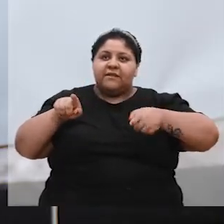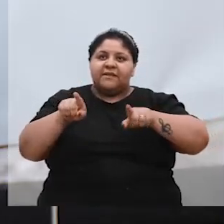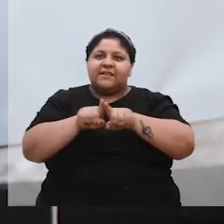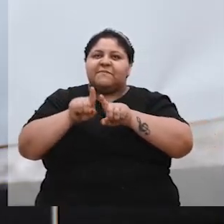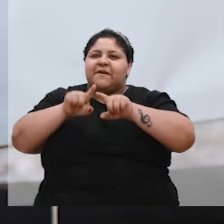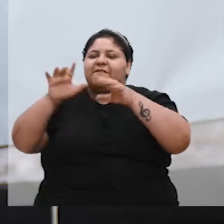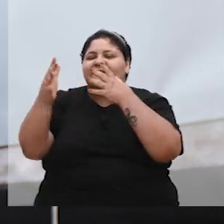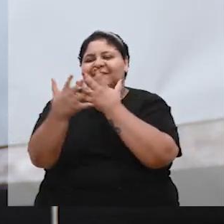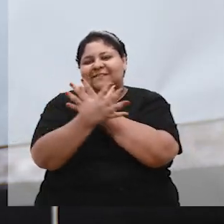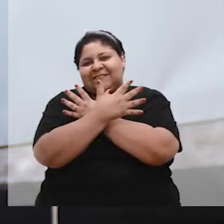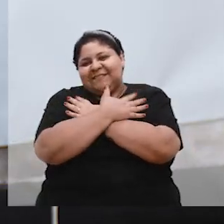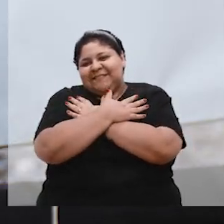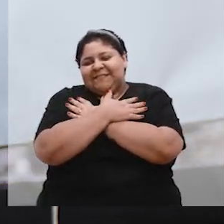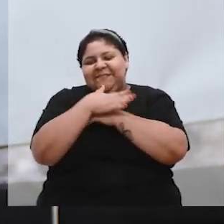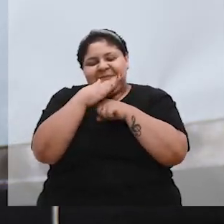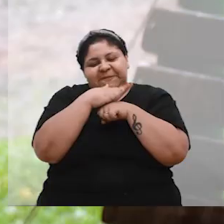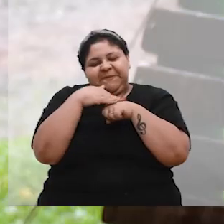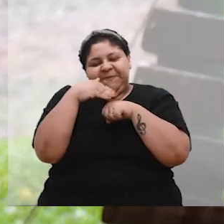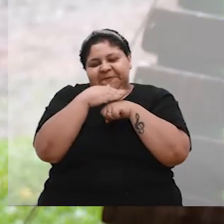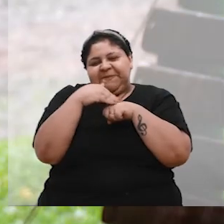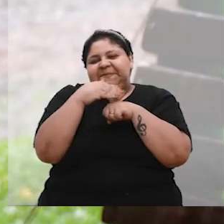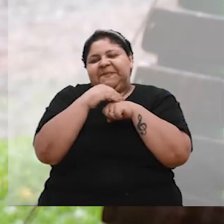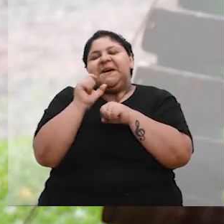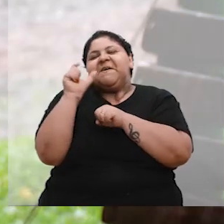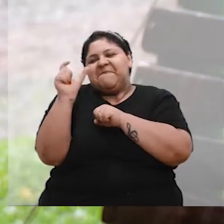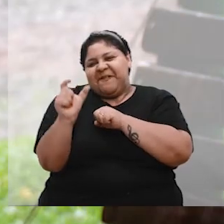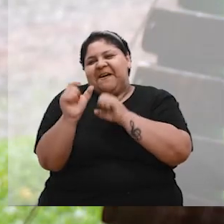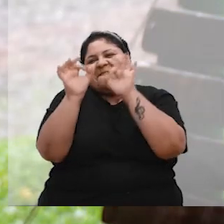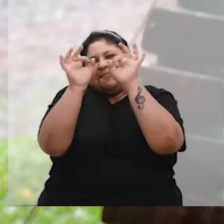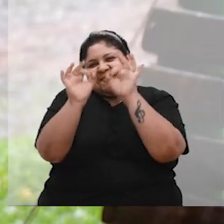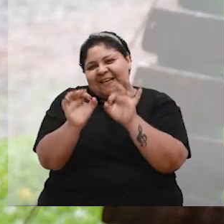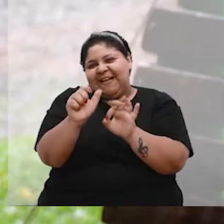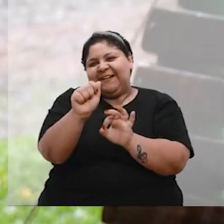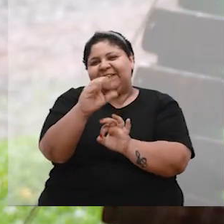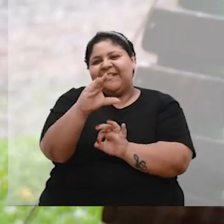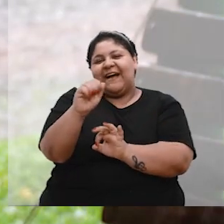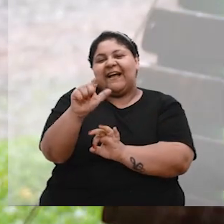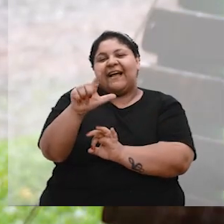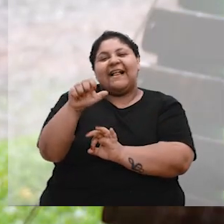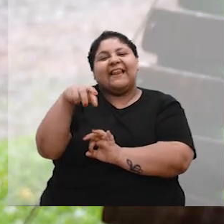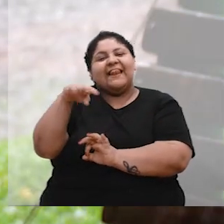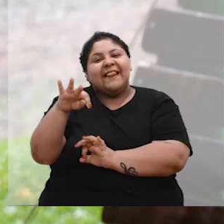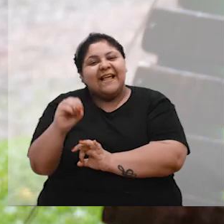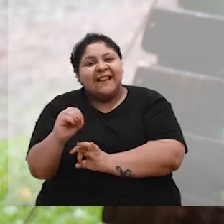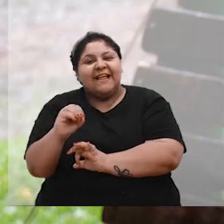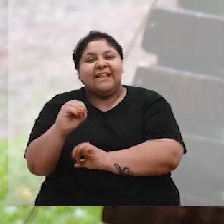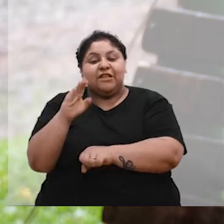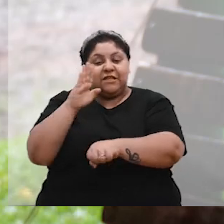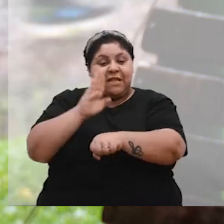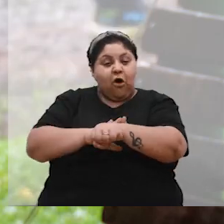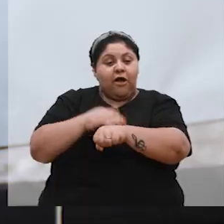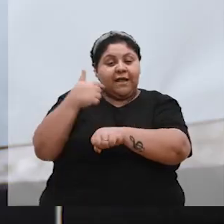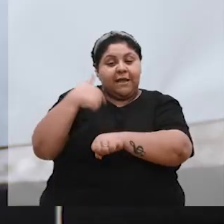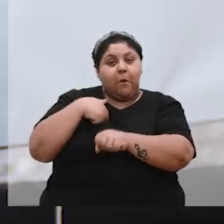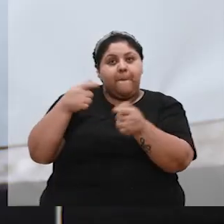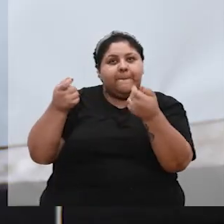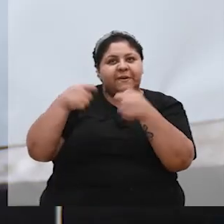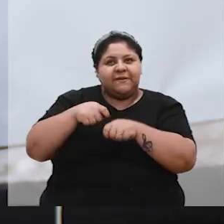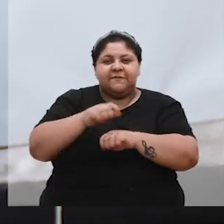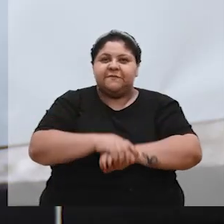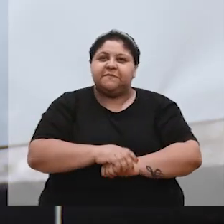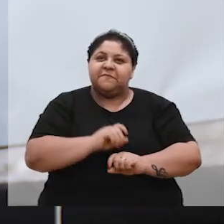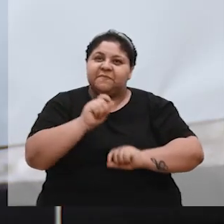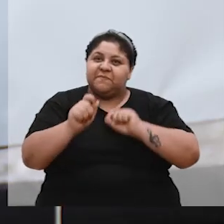acalento. Né? Com certeza, a palavra é essa. Foi um acalento na hora que eu precisava, né? Para te ver